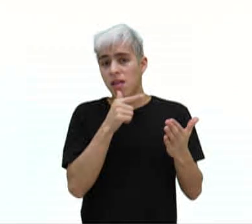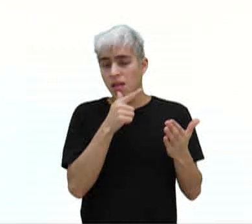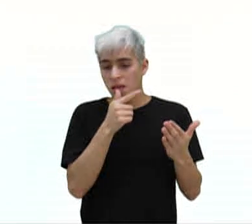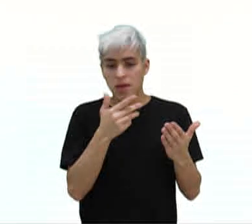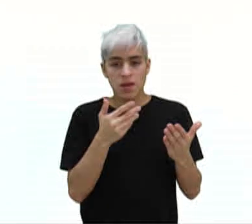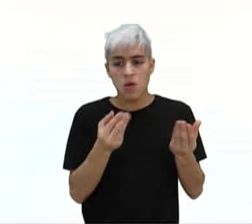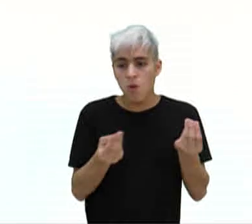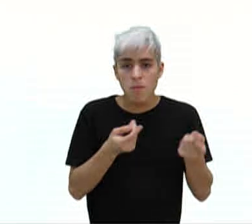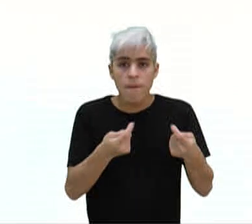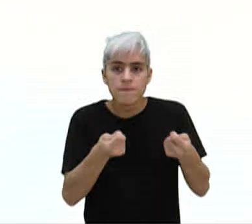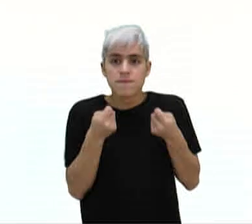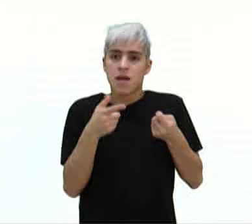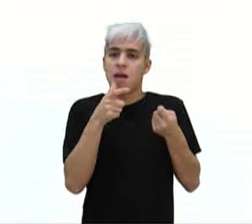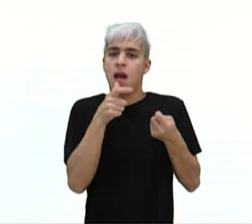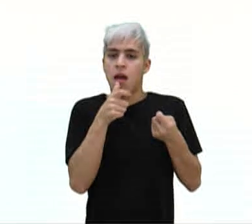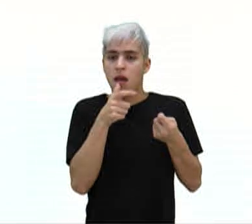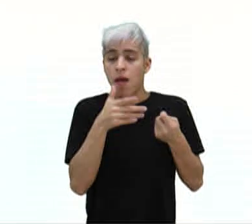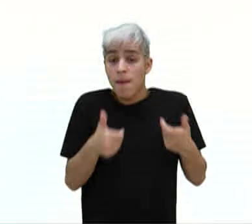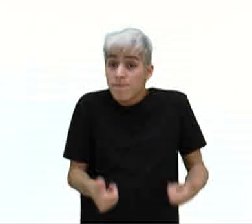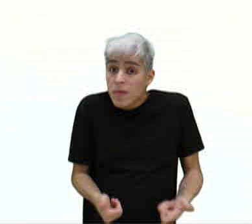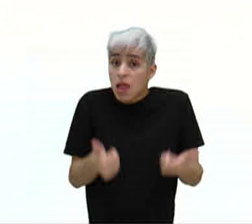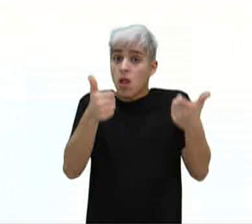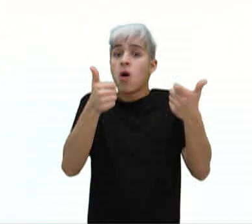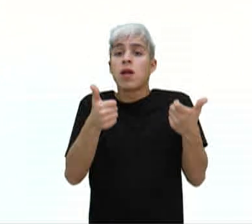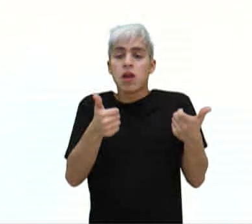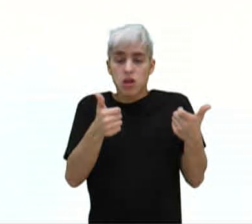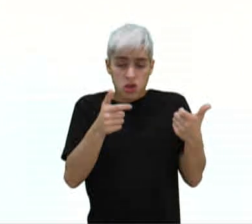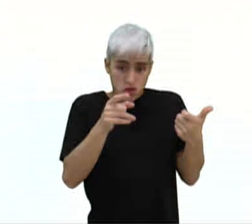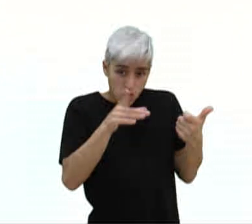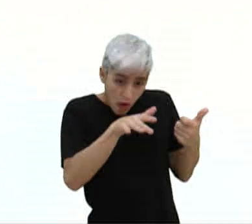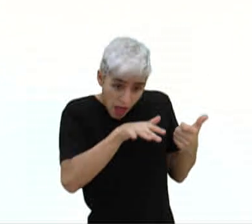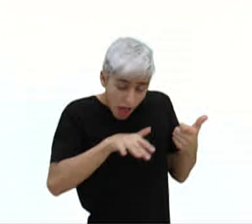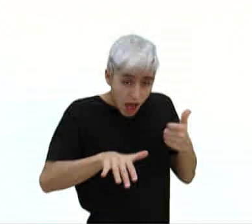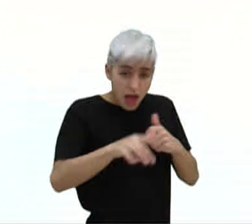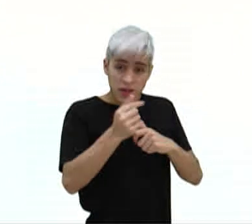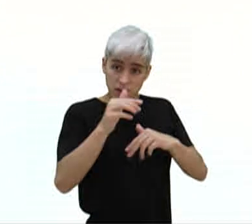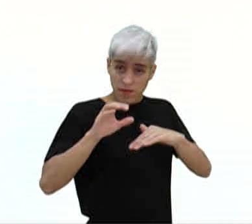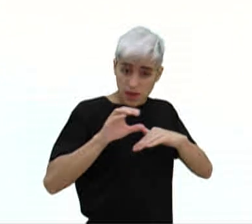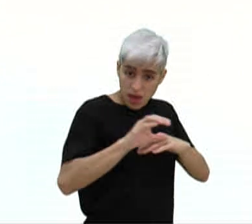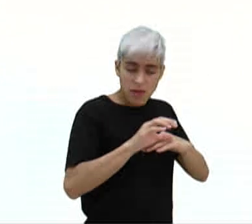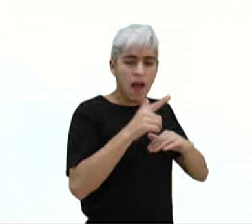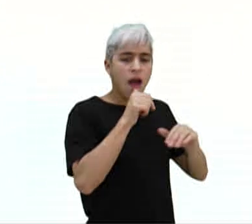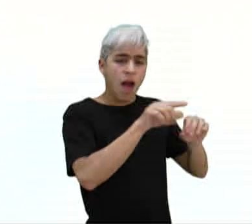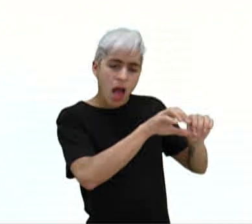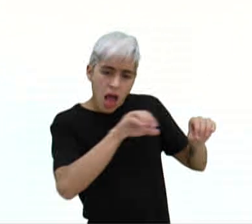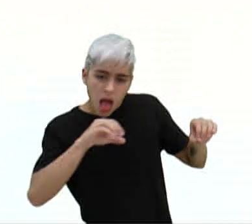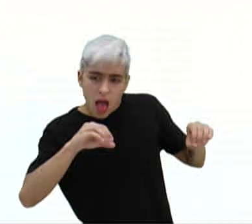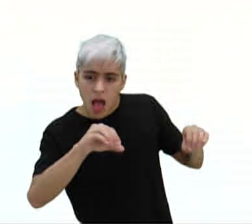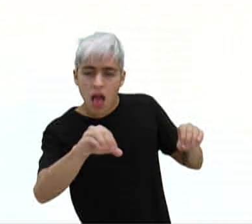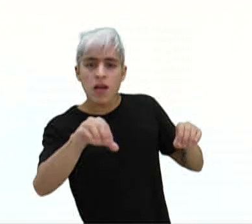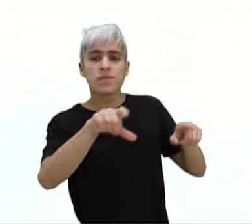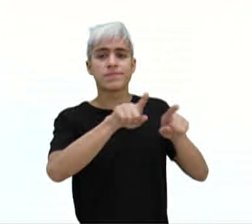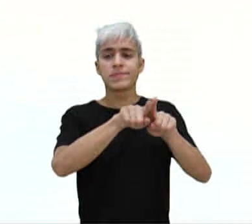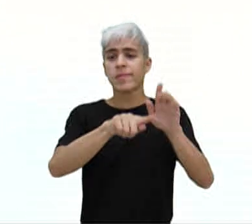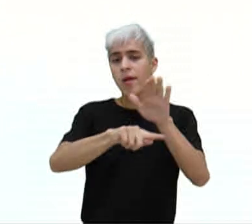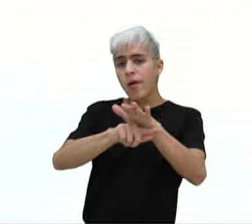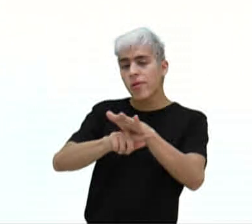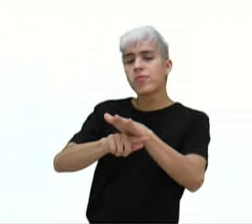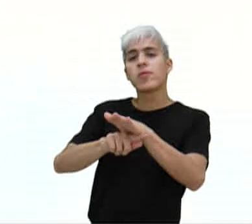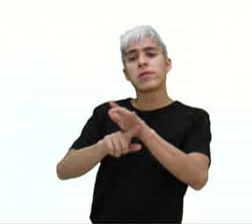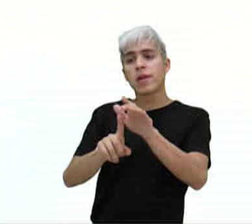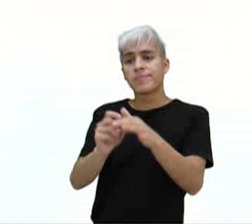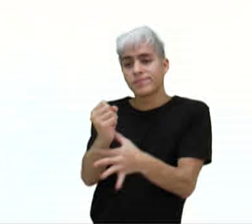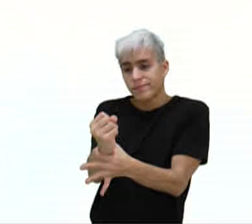as perdas de água melhora não somente nos investimentos relacionados ao abastecimento, mas também auxilia na preservação